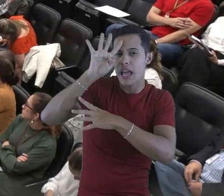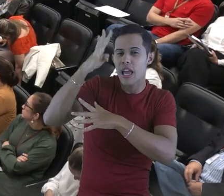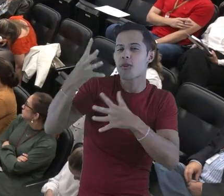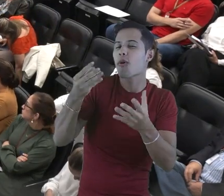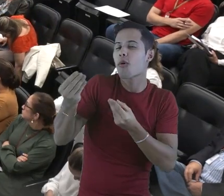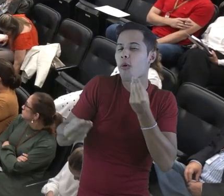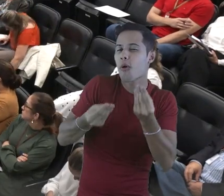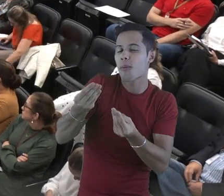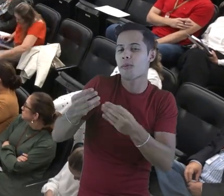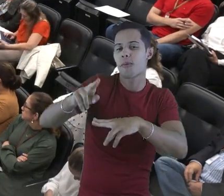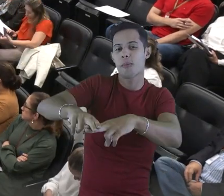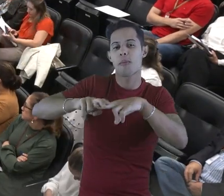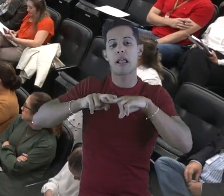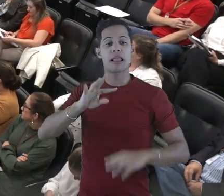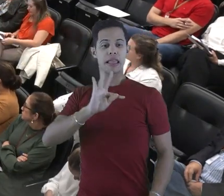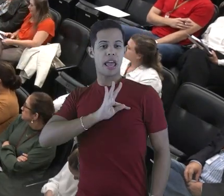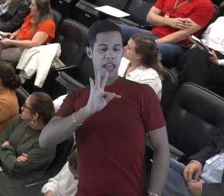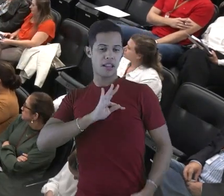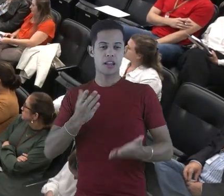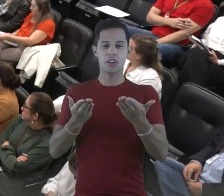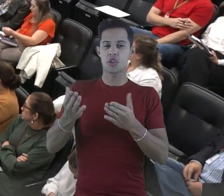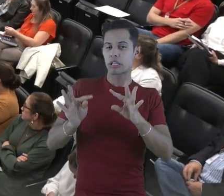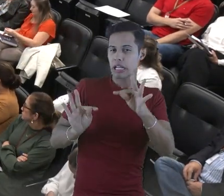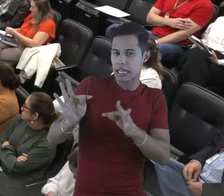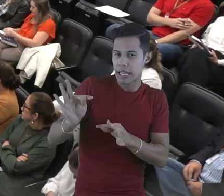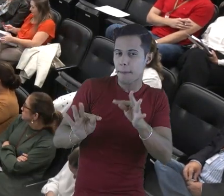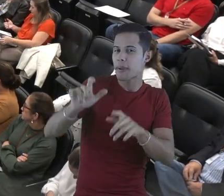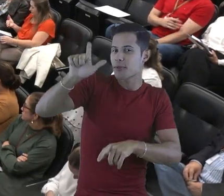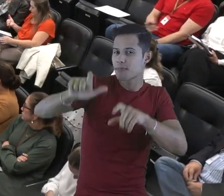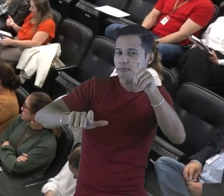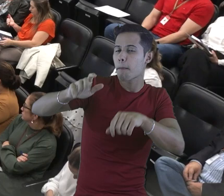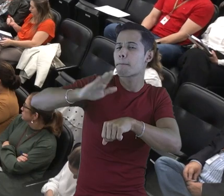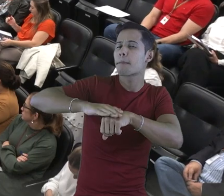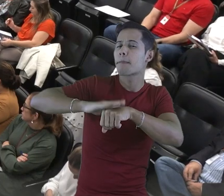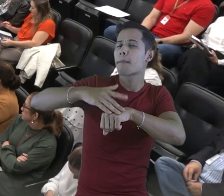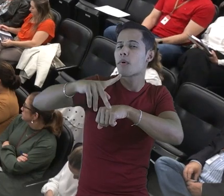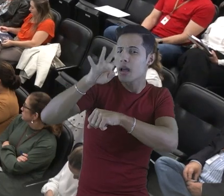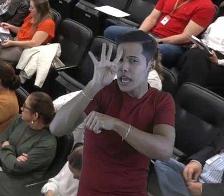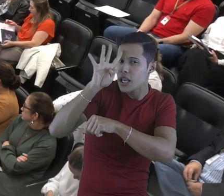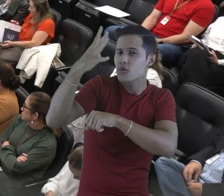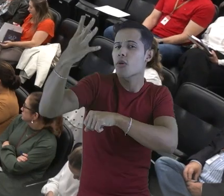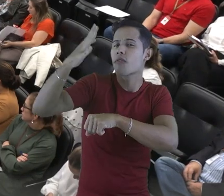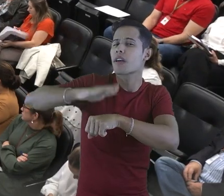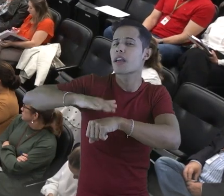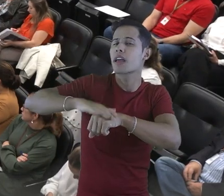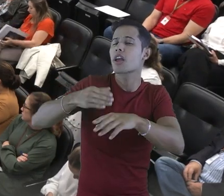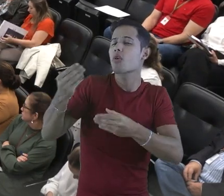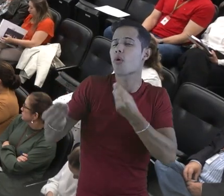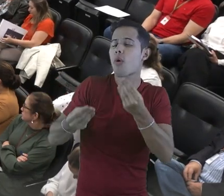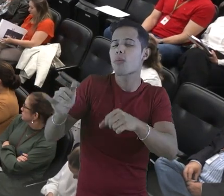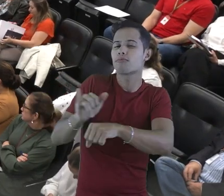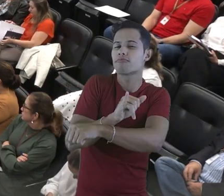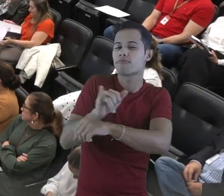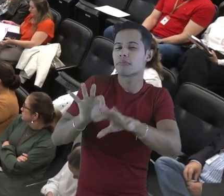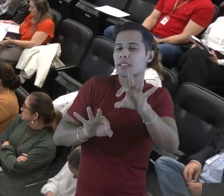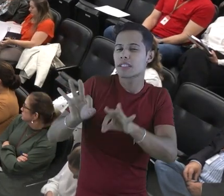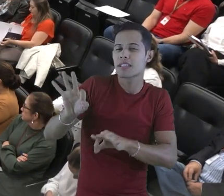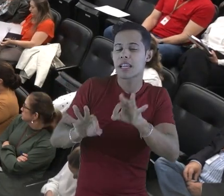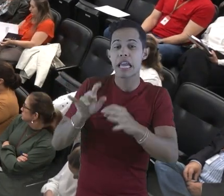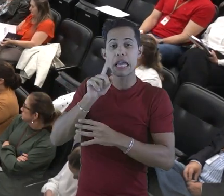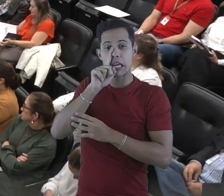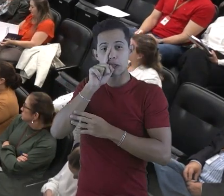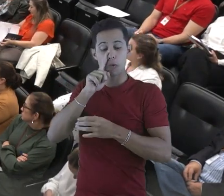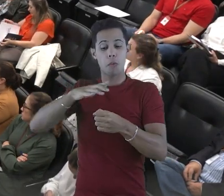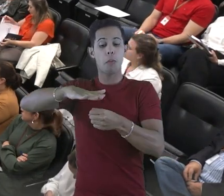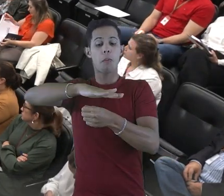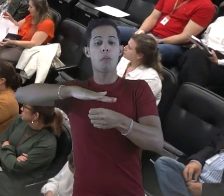o que você vai fazer para tratar aquele dado pessoal que tem um risco extremo você está no plano de ação você sabe